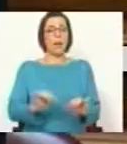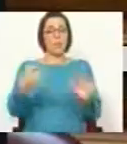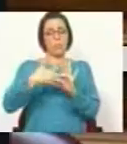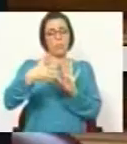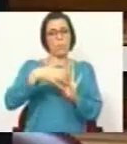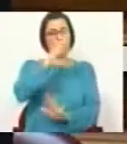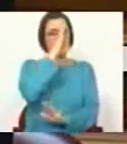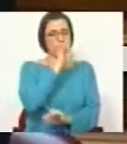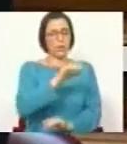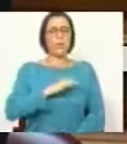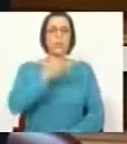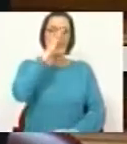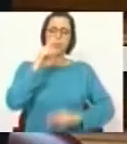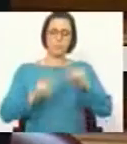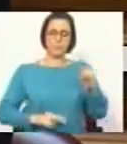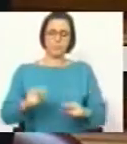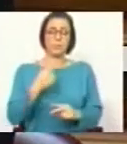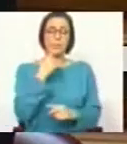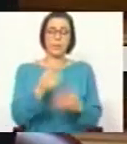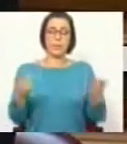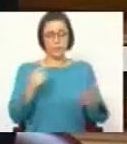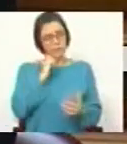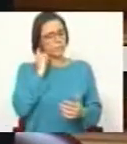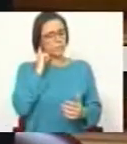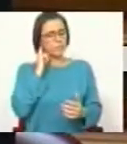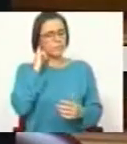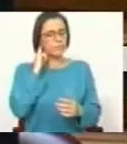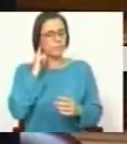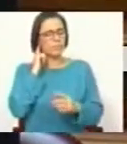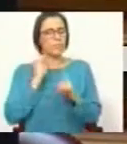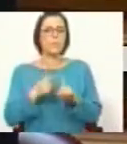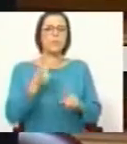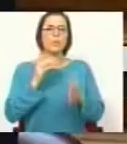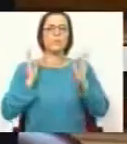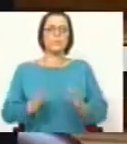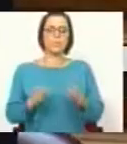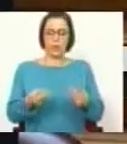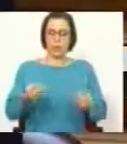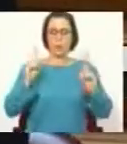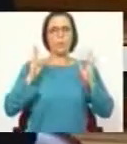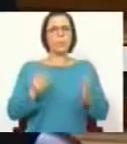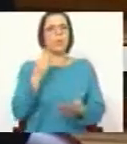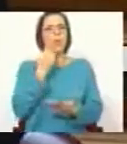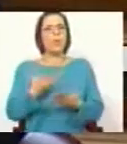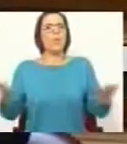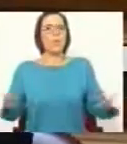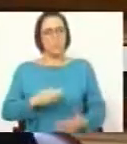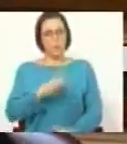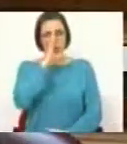públicos, que o Sr. Ministro das Finanças disse, de resto, que não iria ser necessário disponibilizar. Como é, Sr. Primeiro-Ministro?